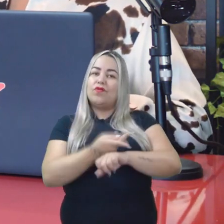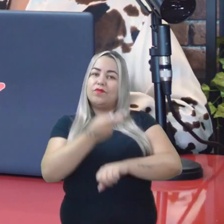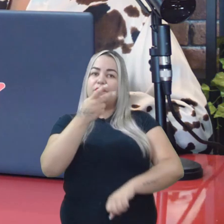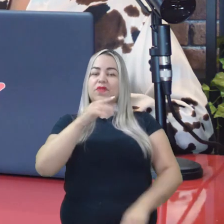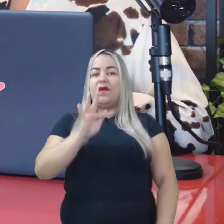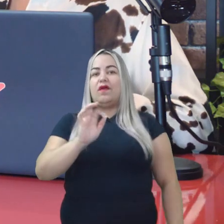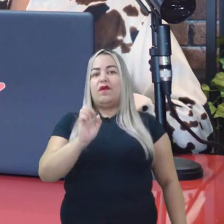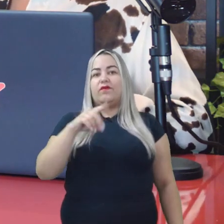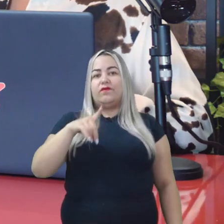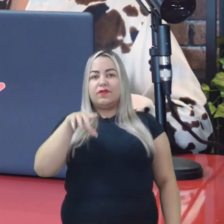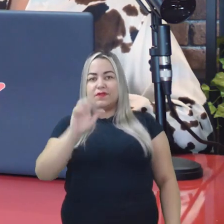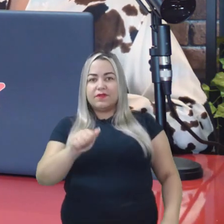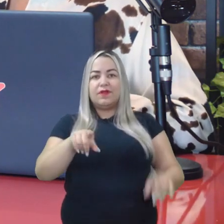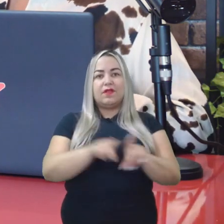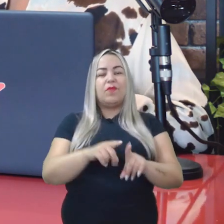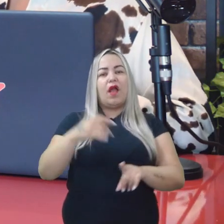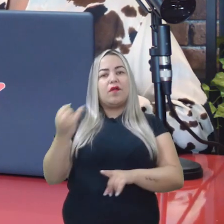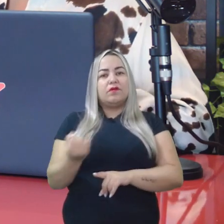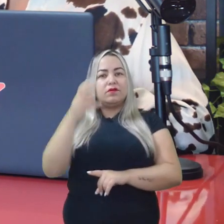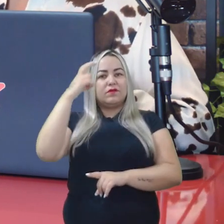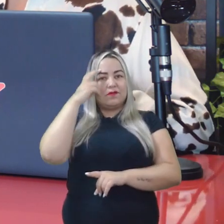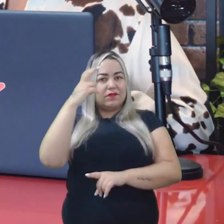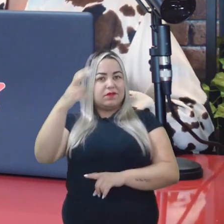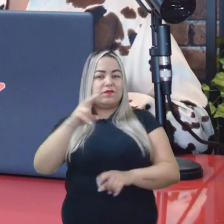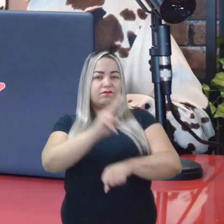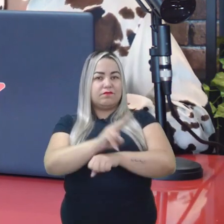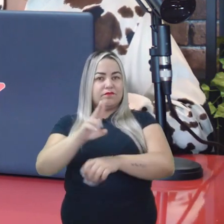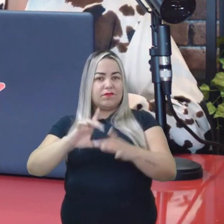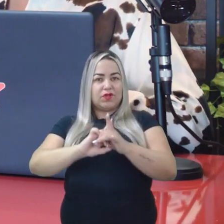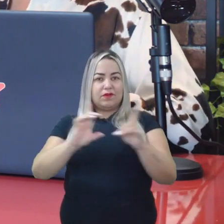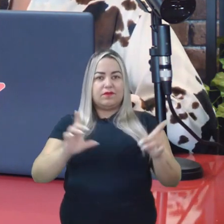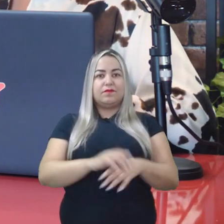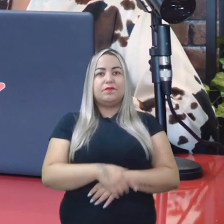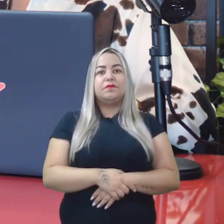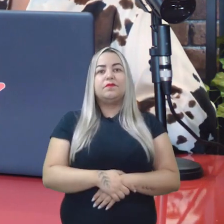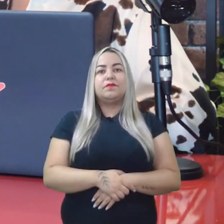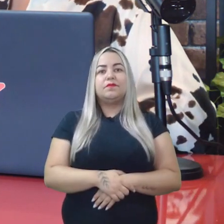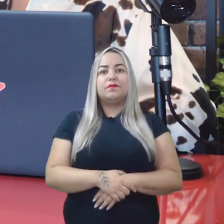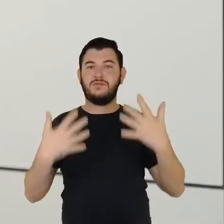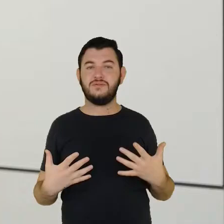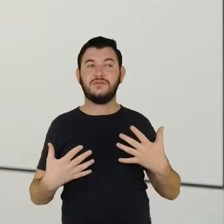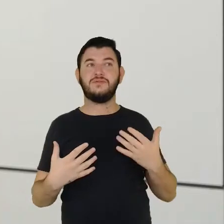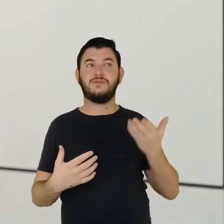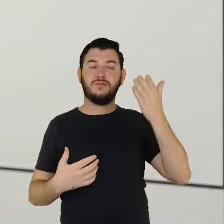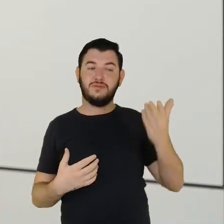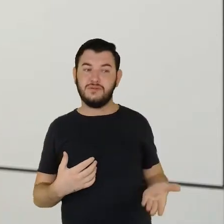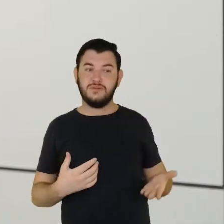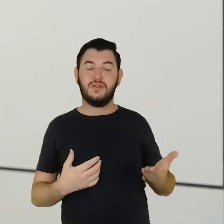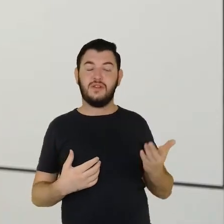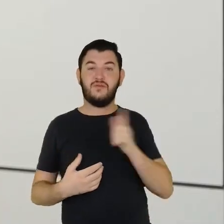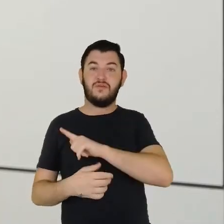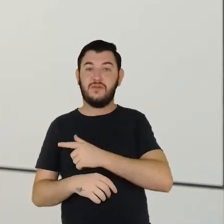Globo de Ouro da atriz Fernanda Torres e a importância da cultura na defesa da democracia. O filme fala